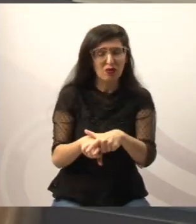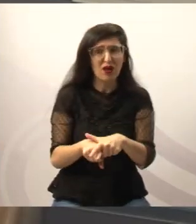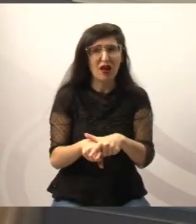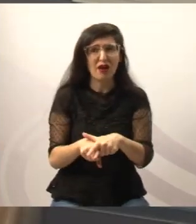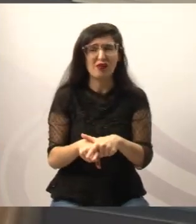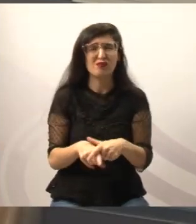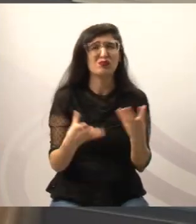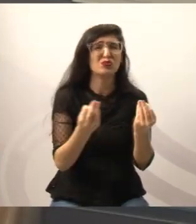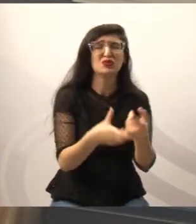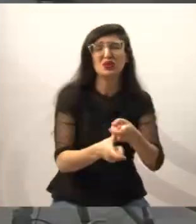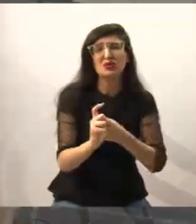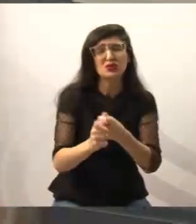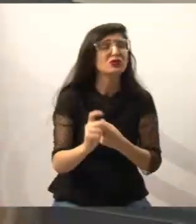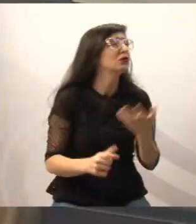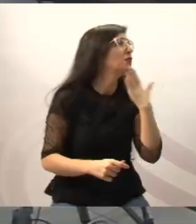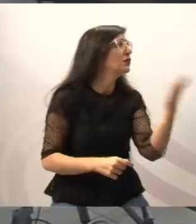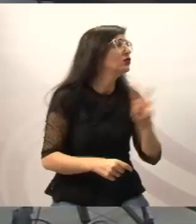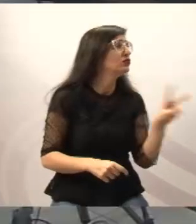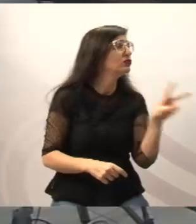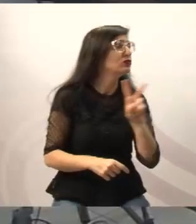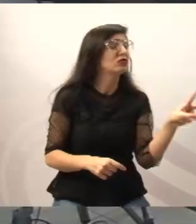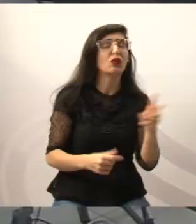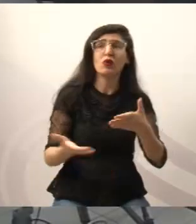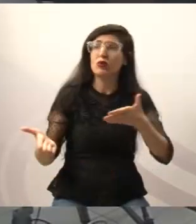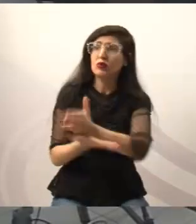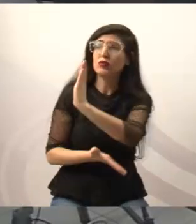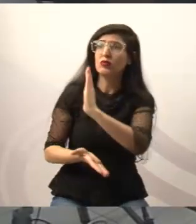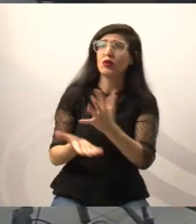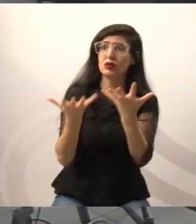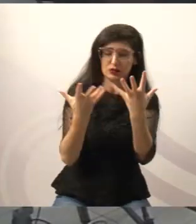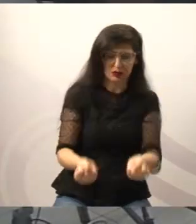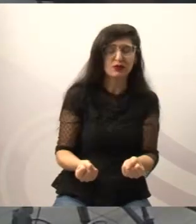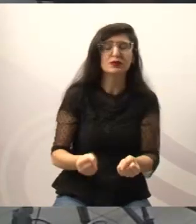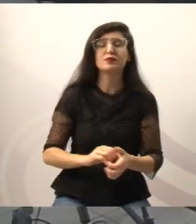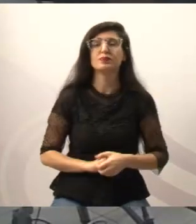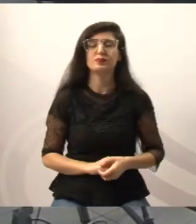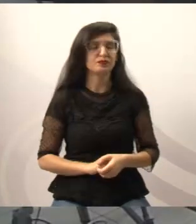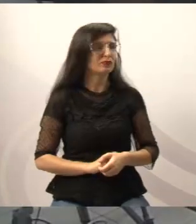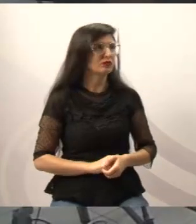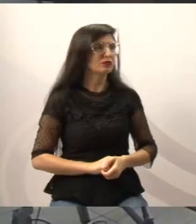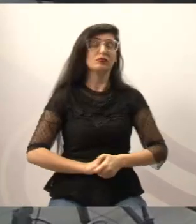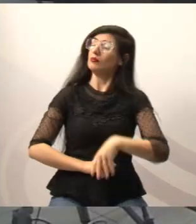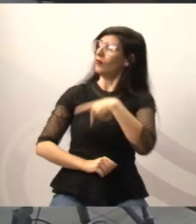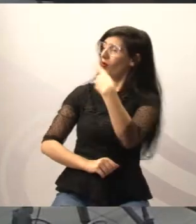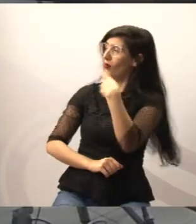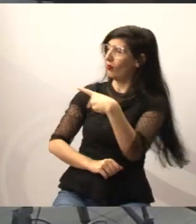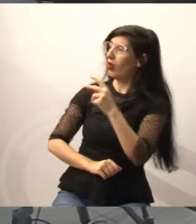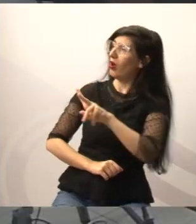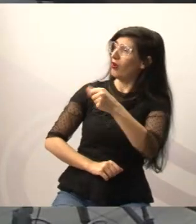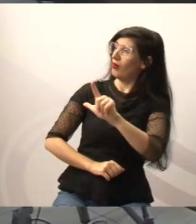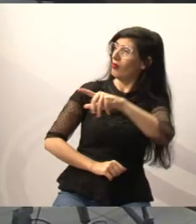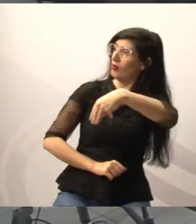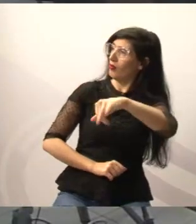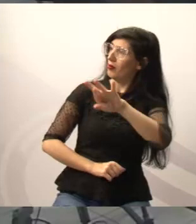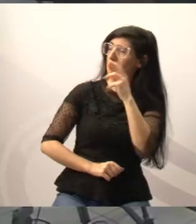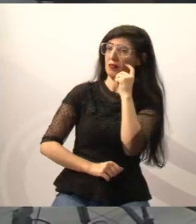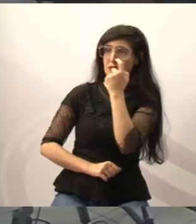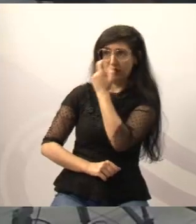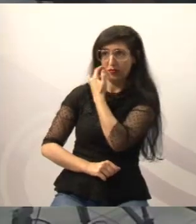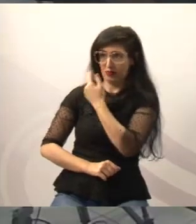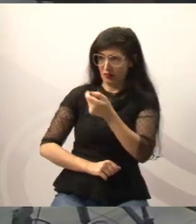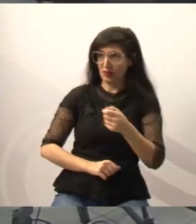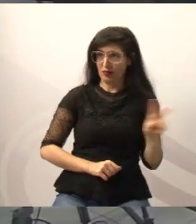vereadores. Eu quero contribuir com esse pedido de informação do vereador Valmir. E agora, com essa questão